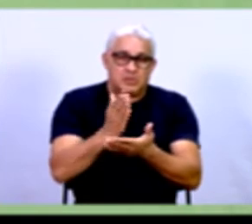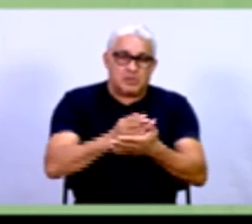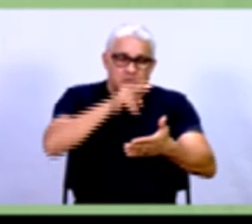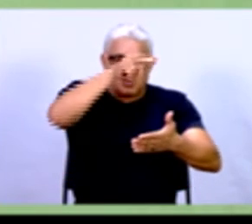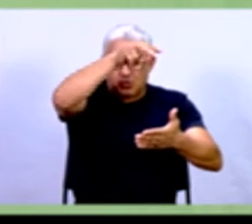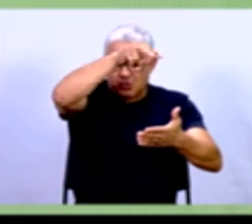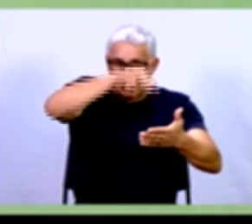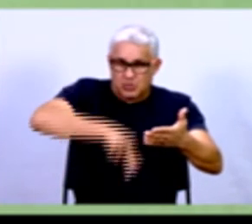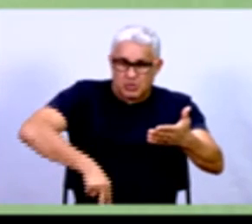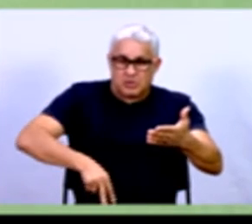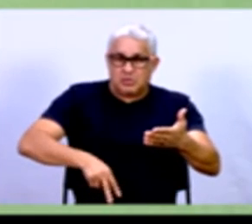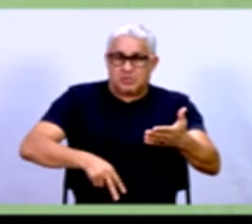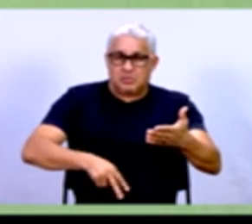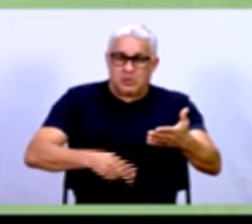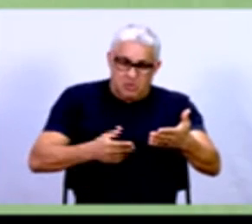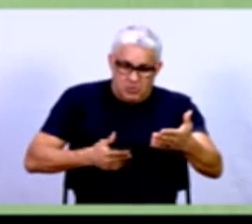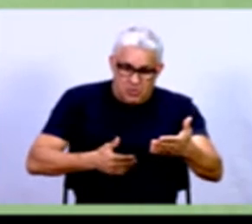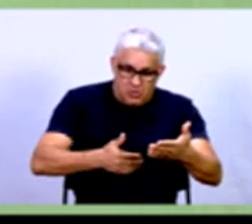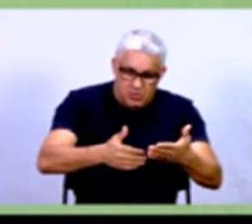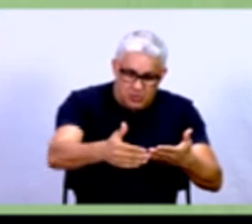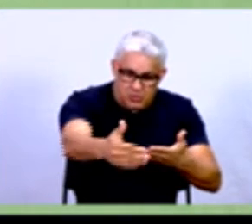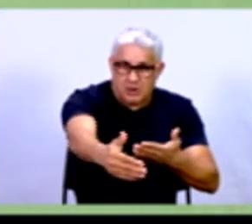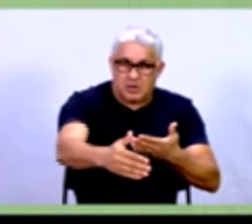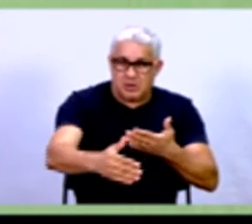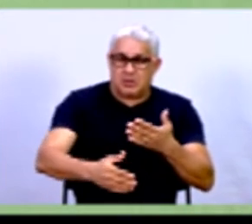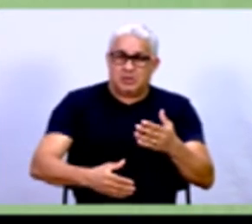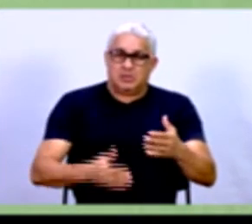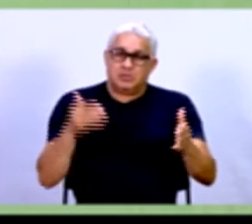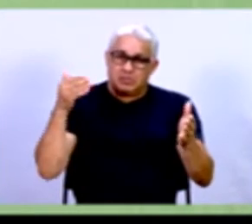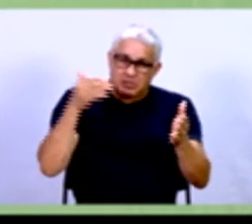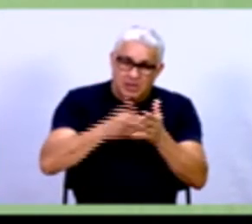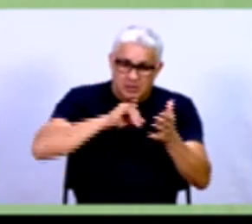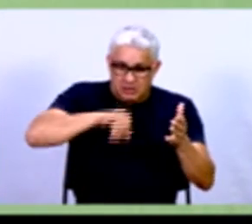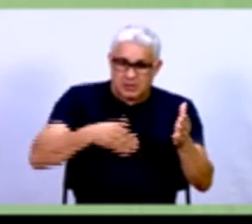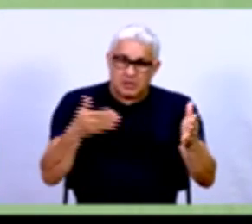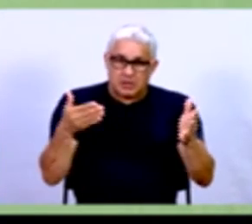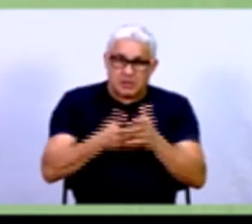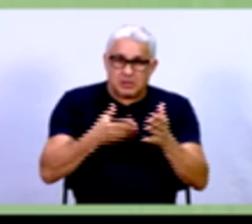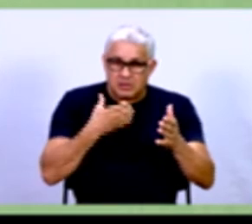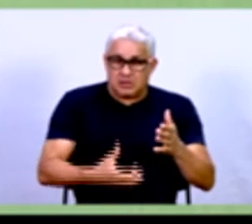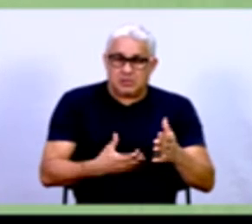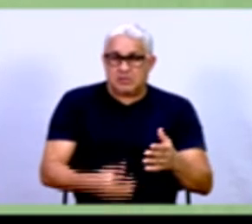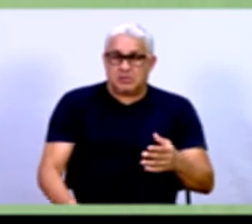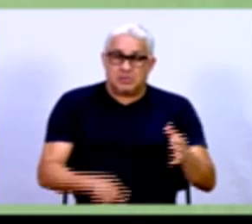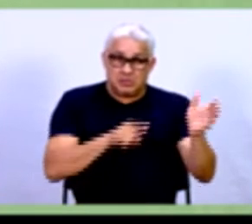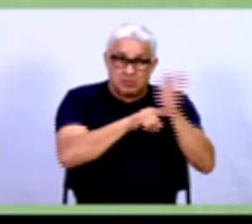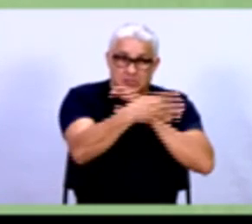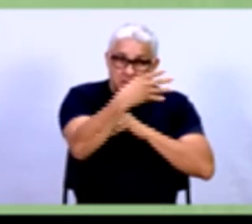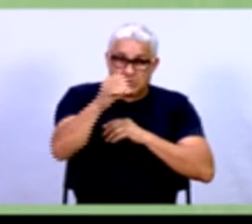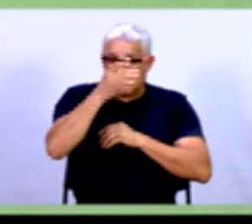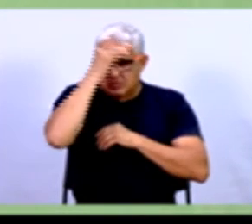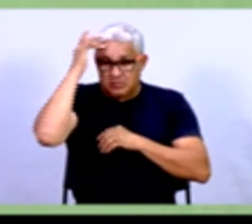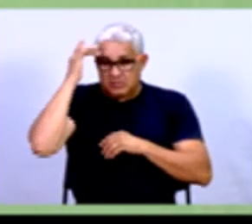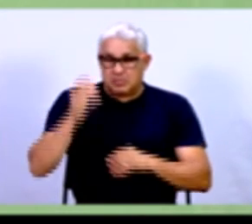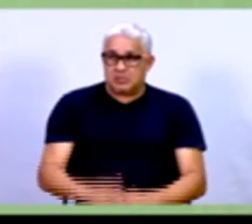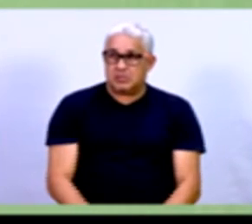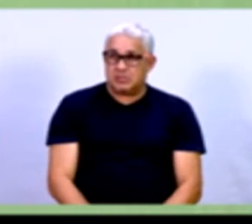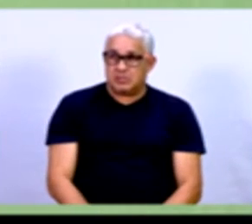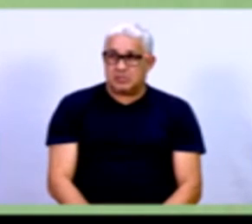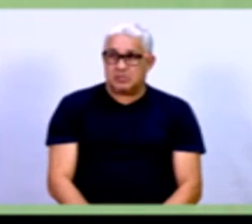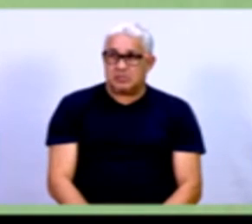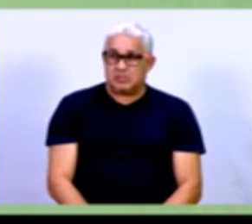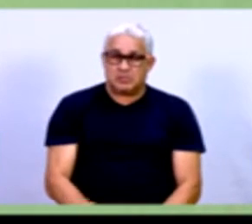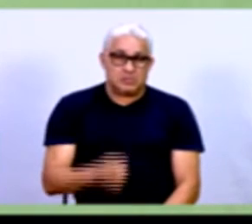200 mulheres e 200 homens, tá, pessoal? Então, foi perguntado para 400 pessoas, né? Como resultado, verificou-se